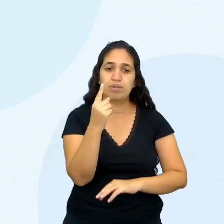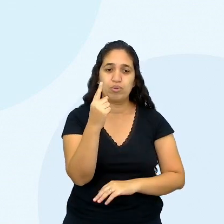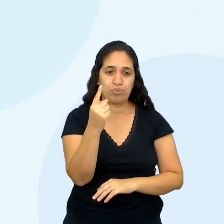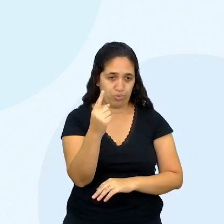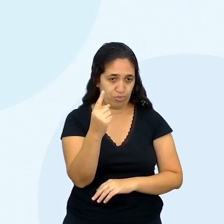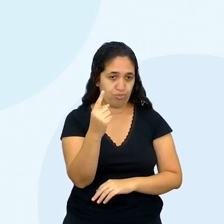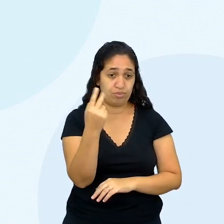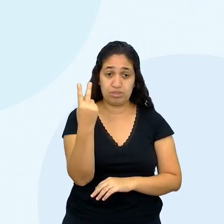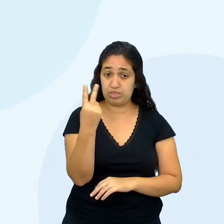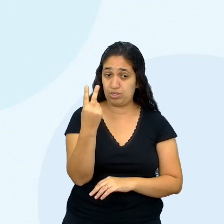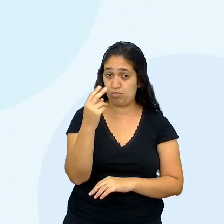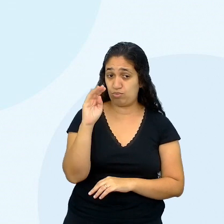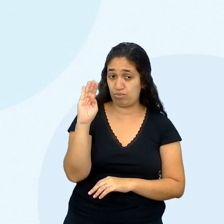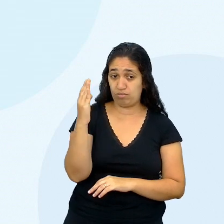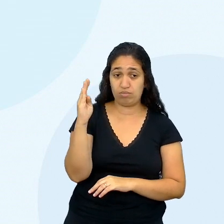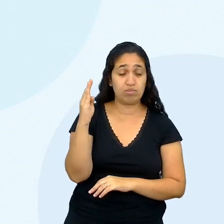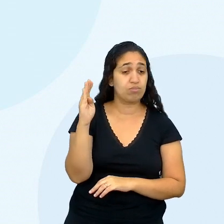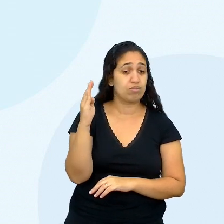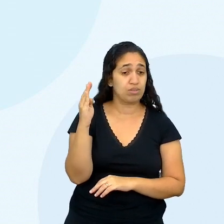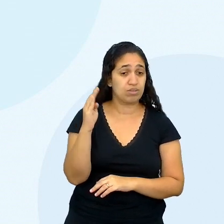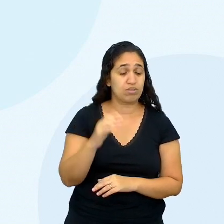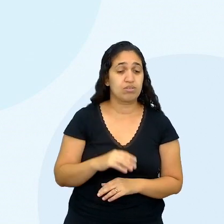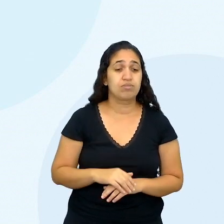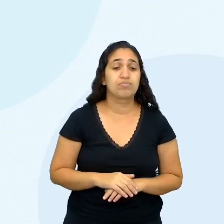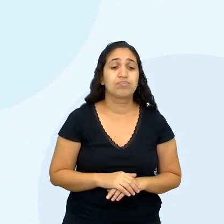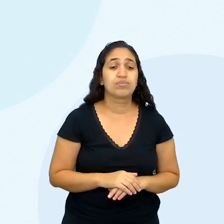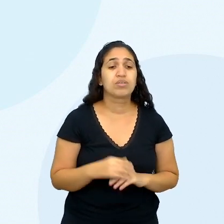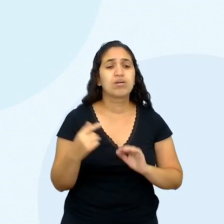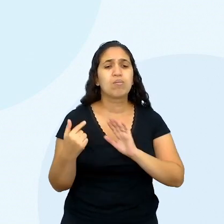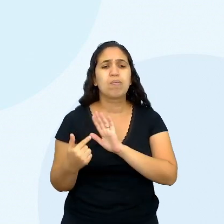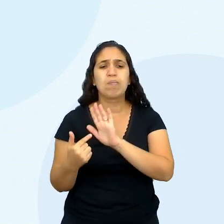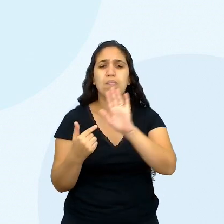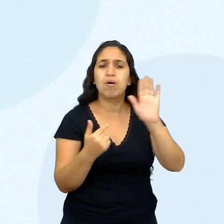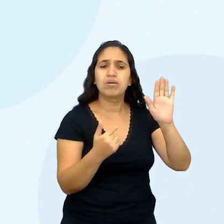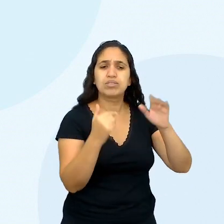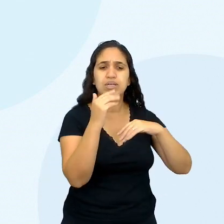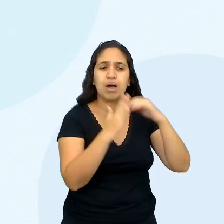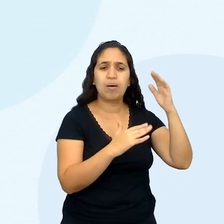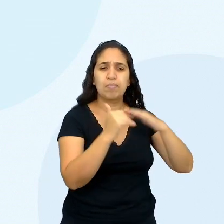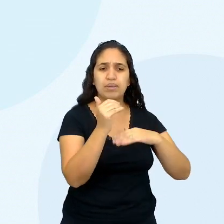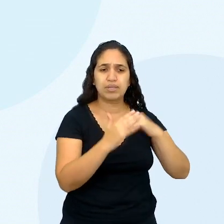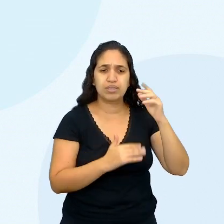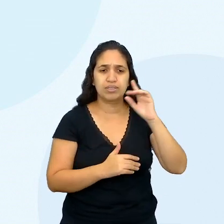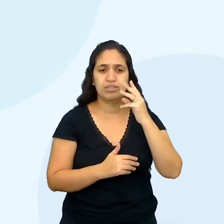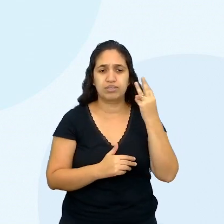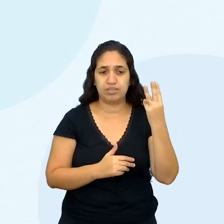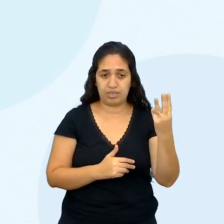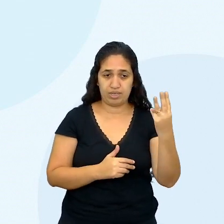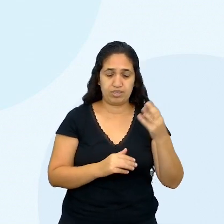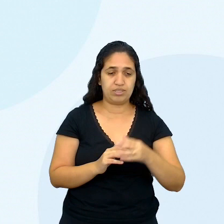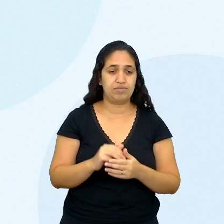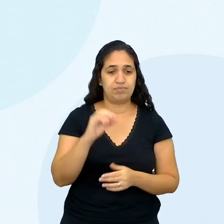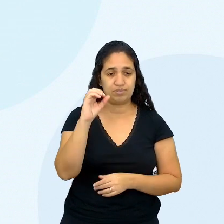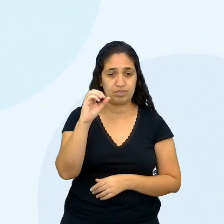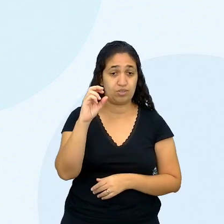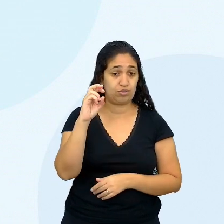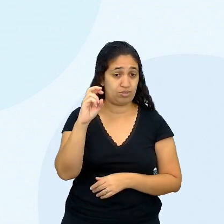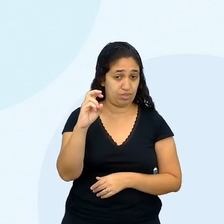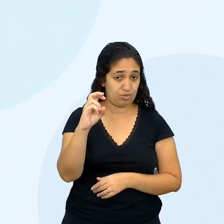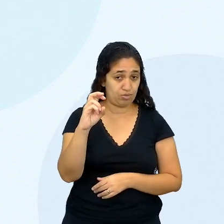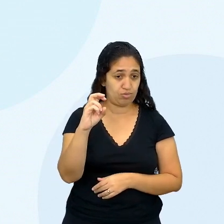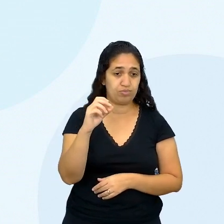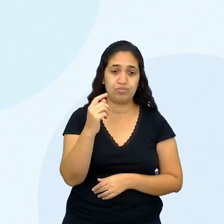no segundo bimestre, que traz três habilidades. A habilidade 05,